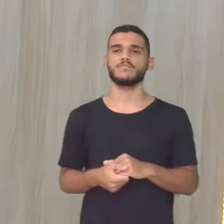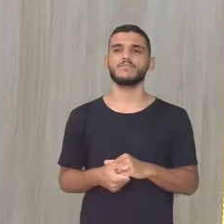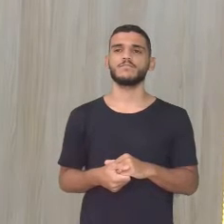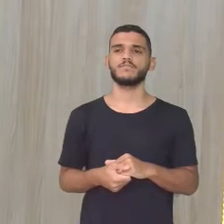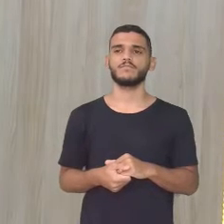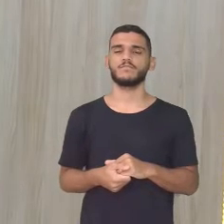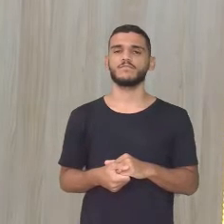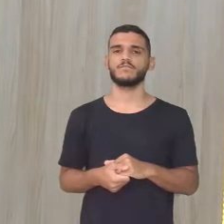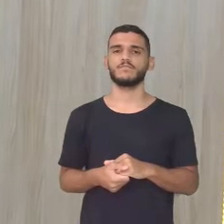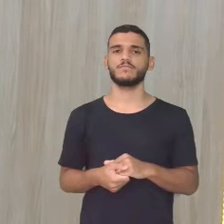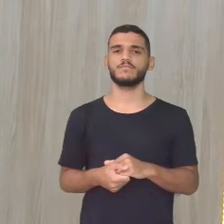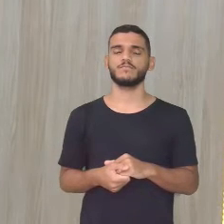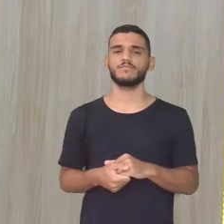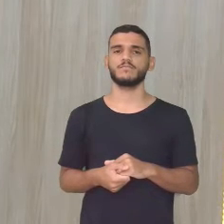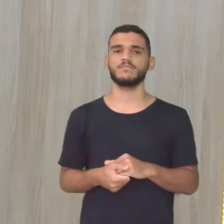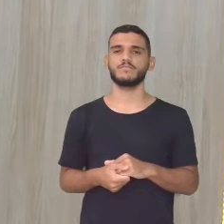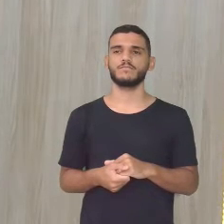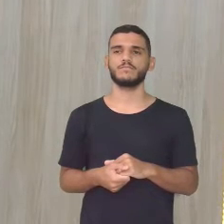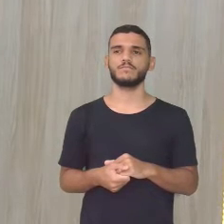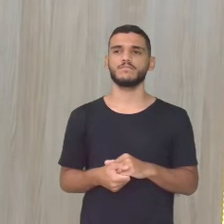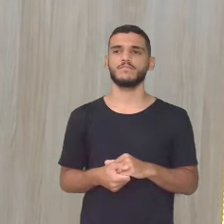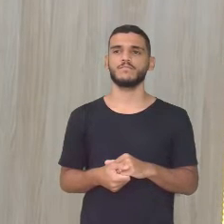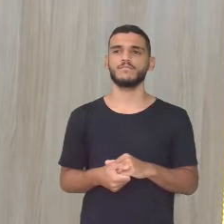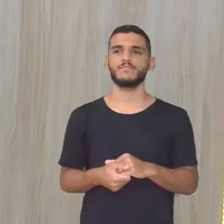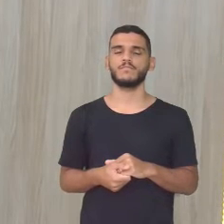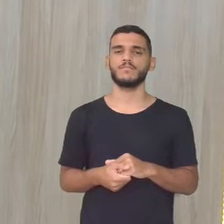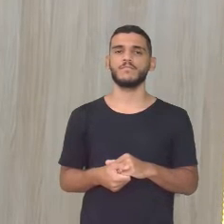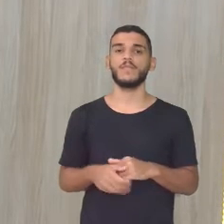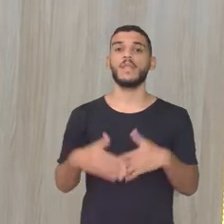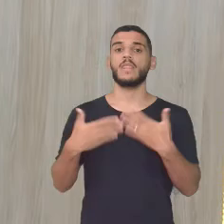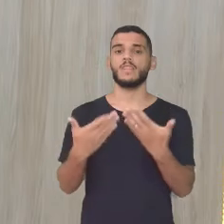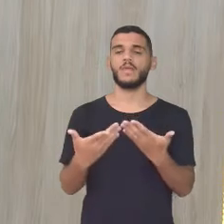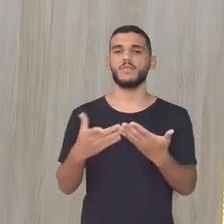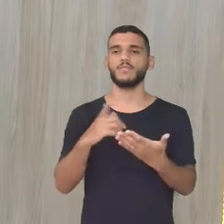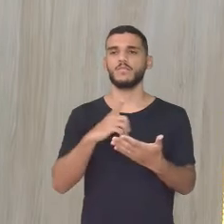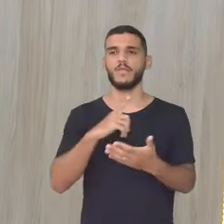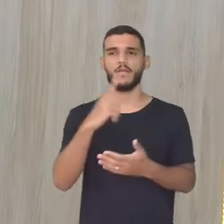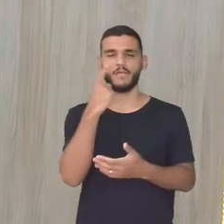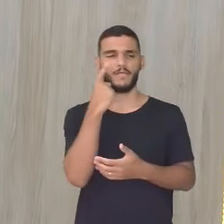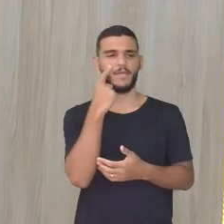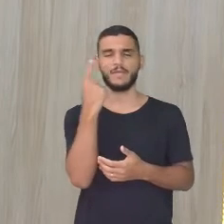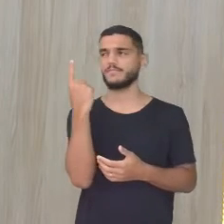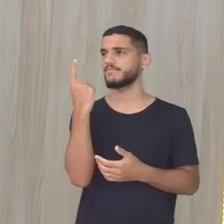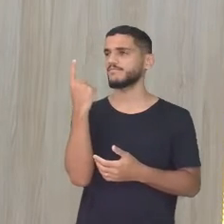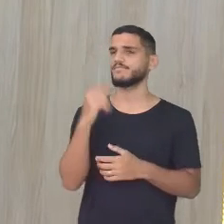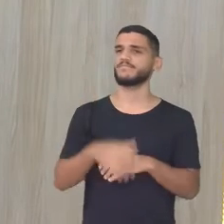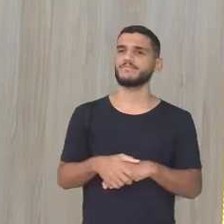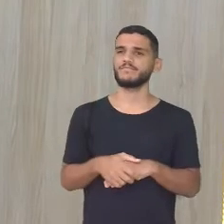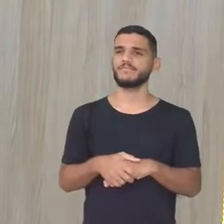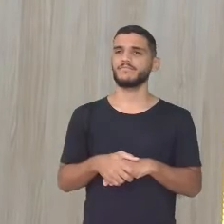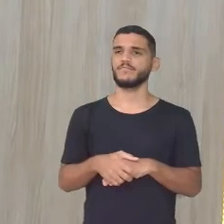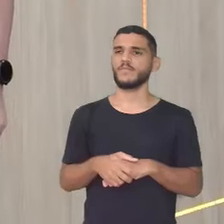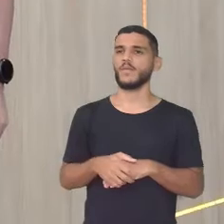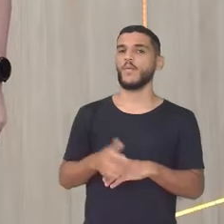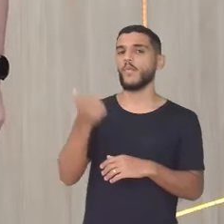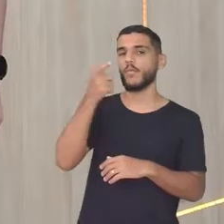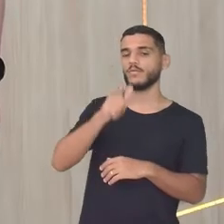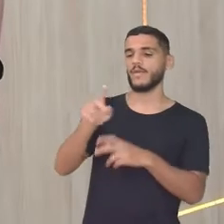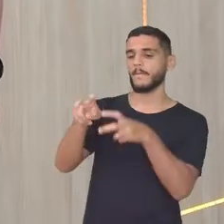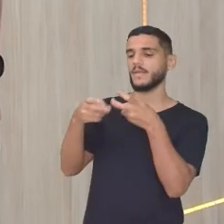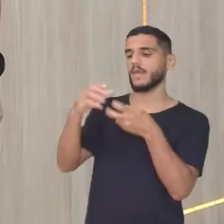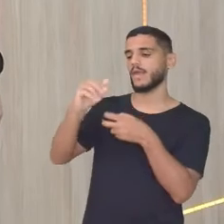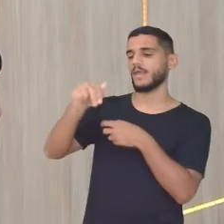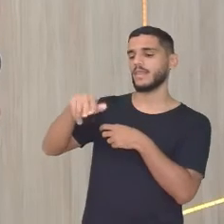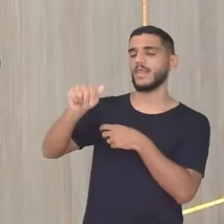aqui aqui, ó, essa região aqui, ó, tá vendo? Tá ligado aqui? você tem o Canadá, os